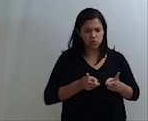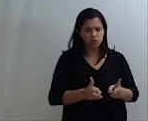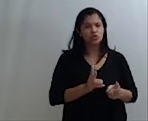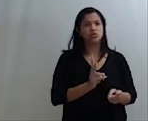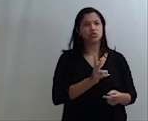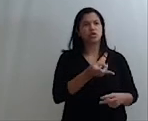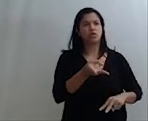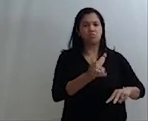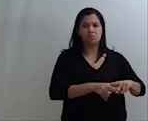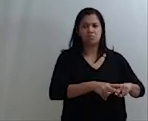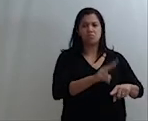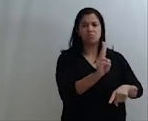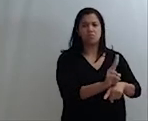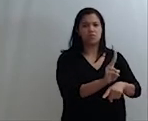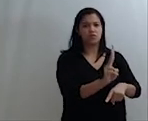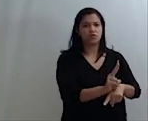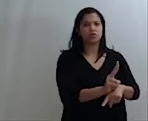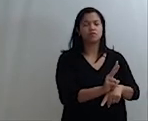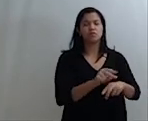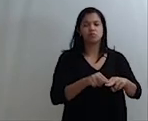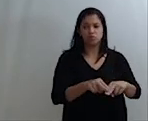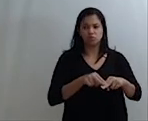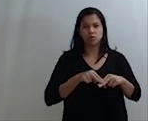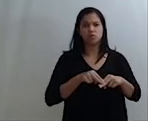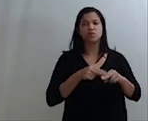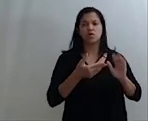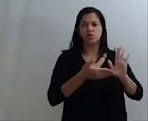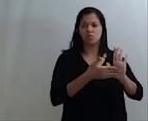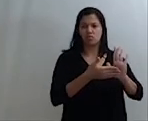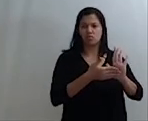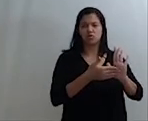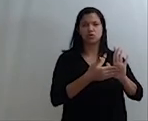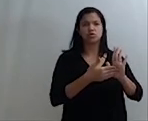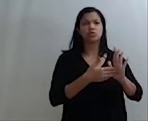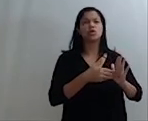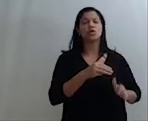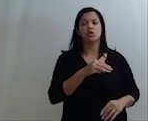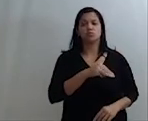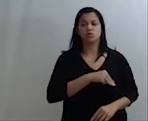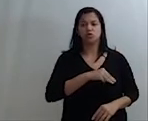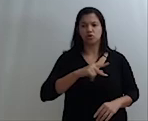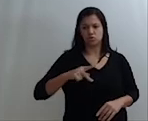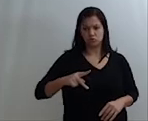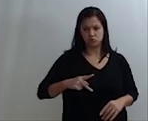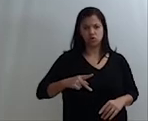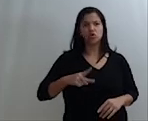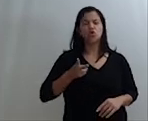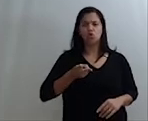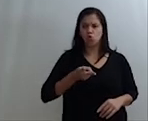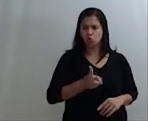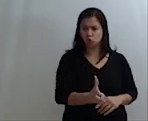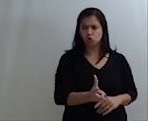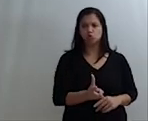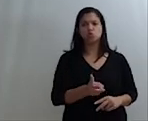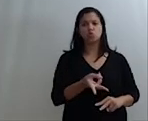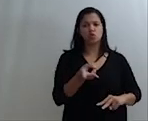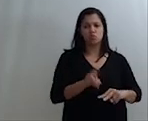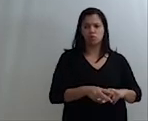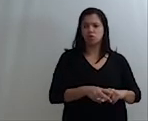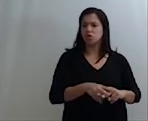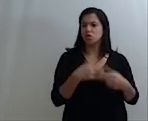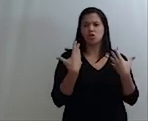essas considerações senhor presidente o ministério público ratifica o parecer pelo desprovimento do